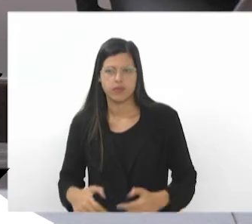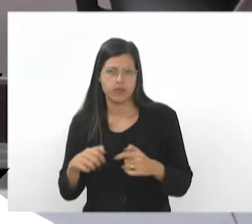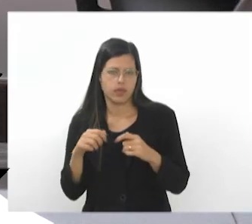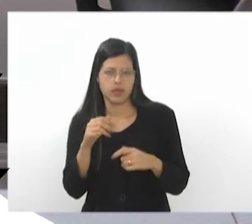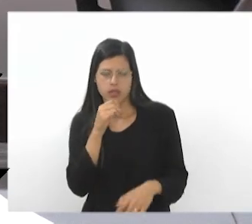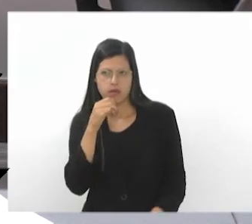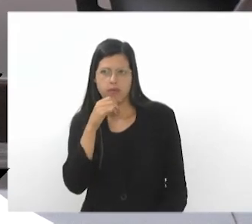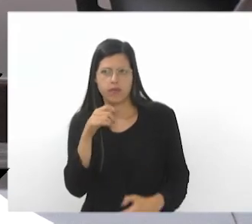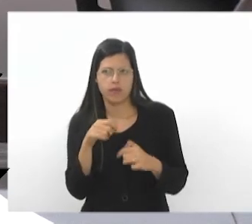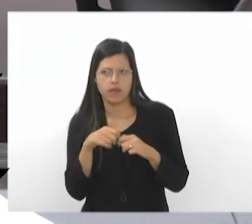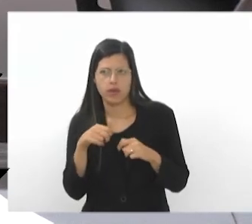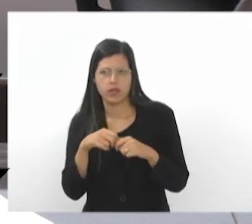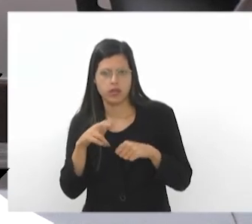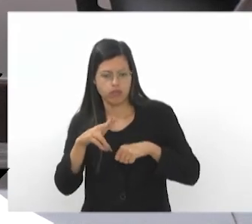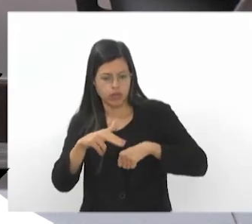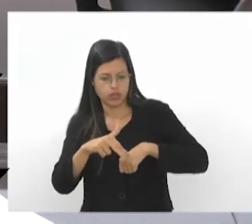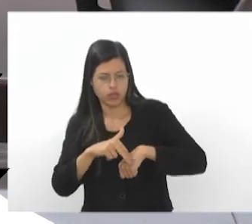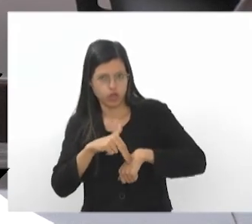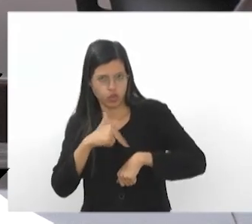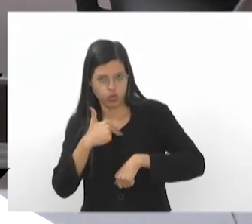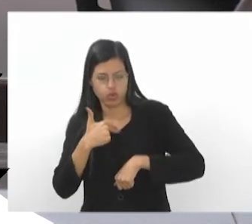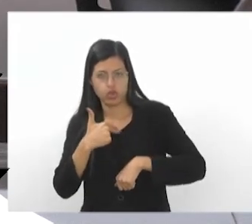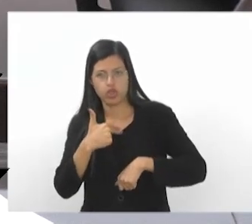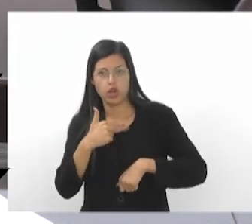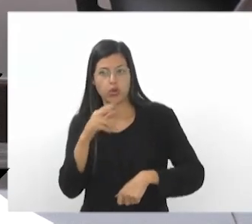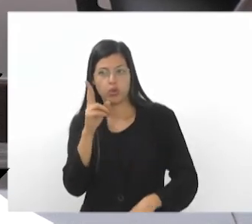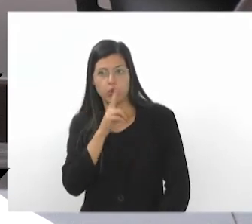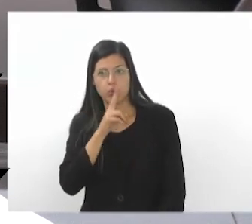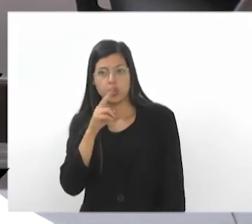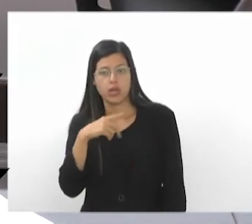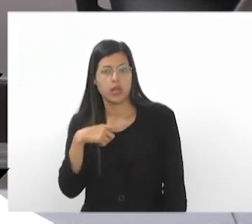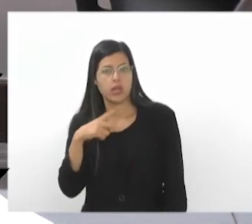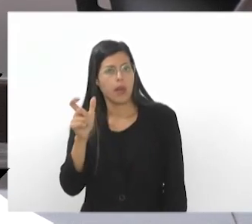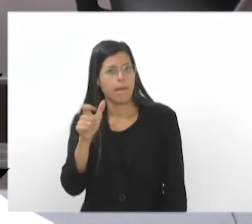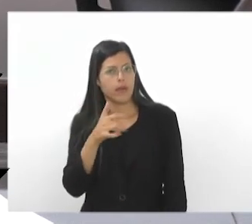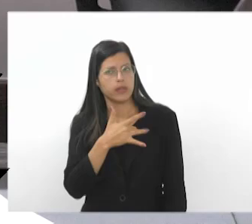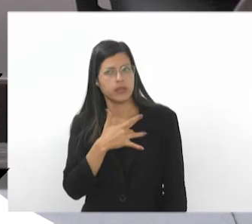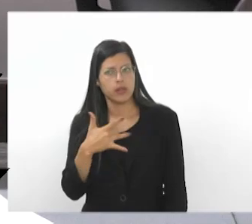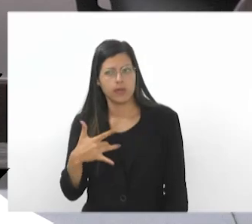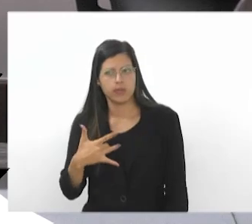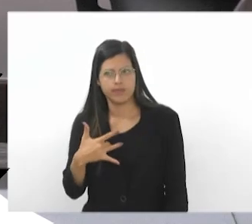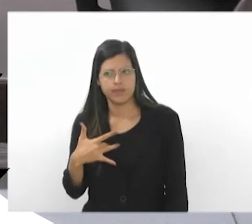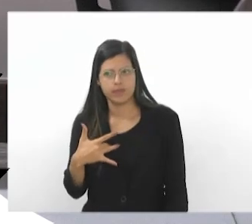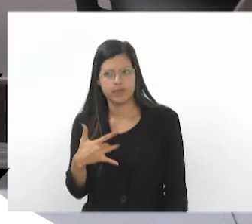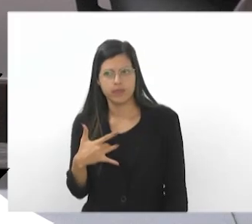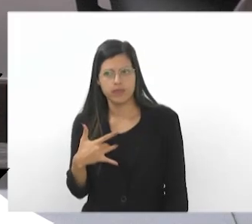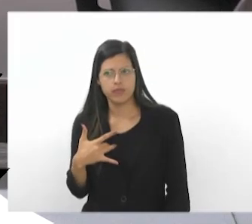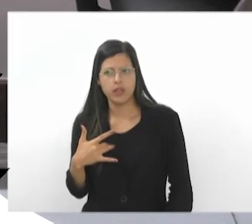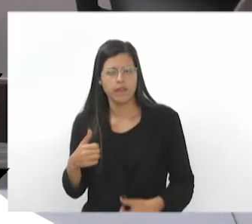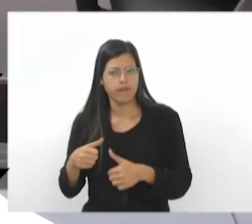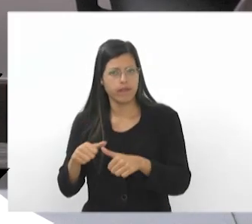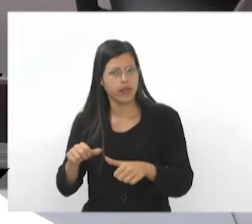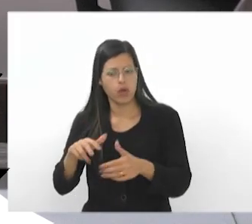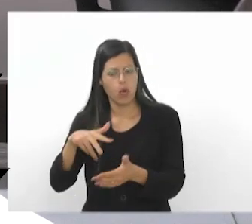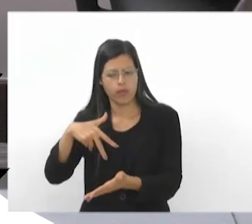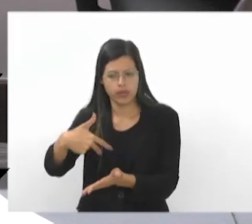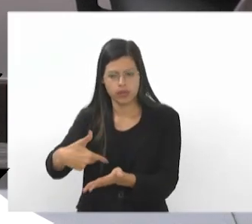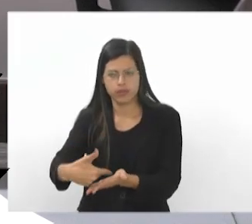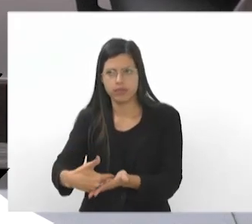cirurgia de urgência, têm o plano de saúde e ficam internadas